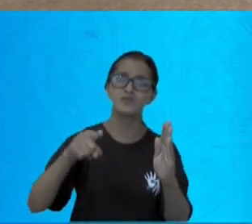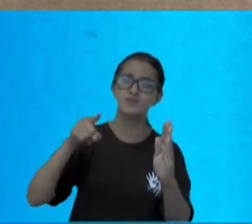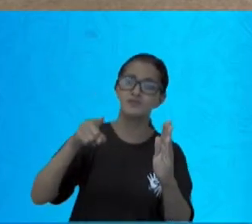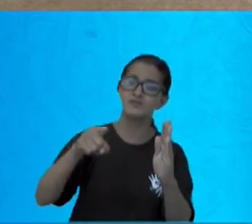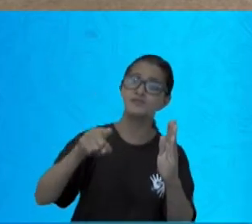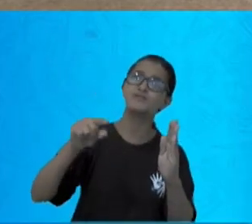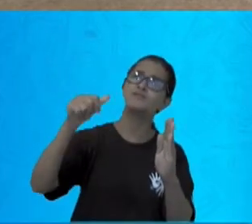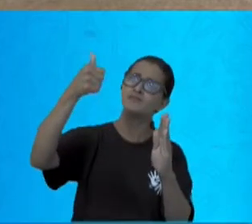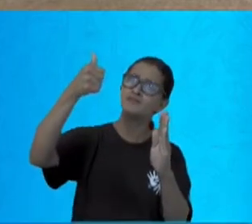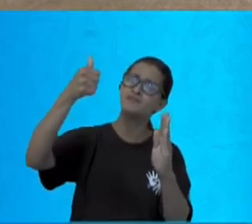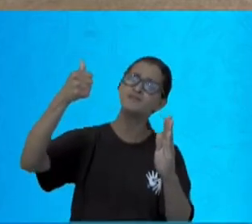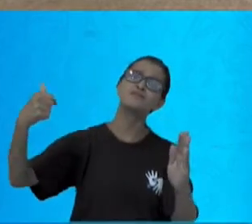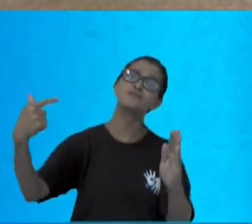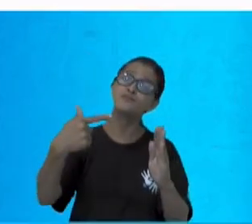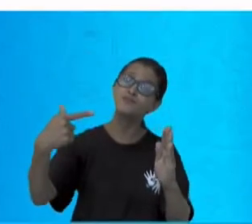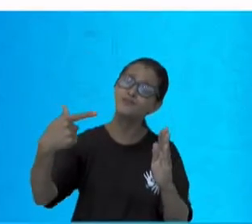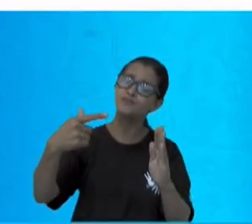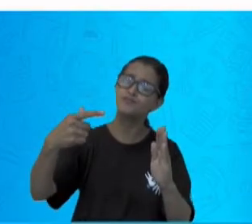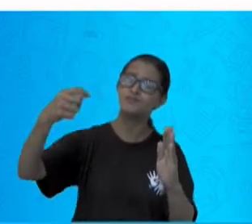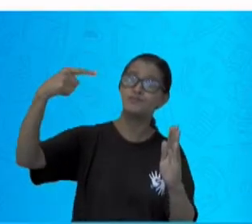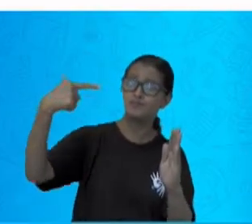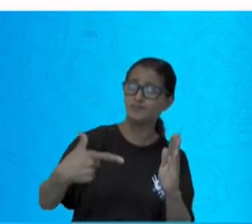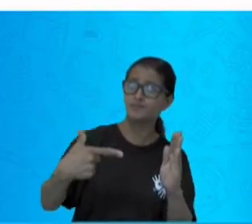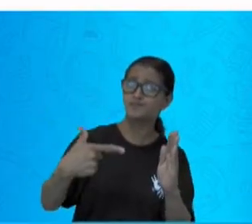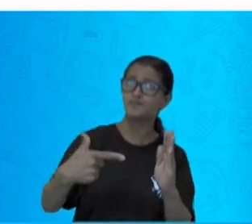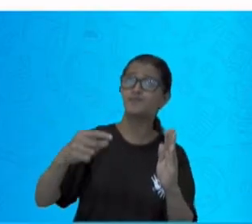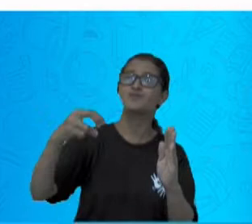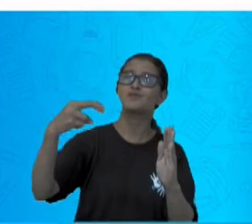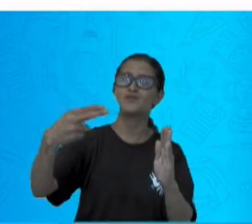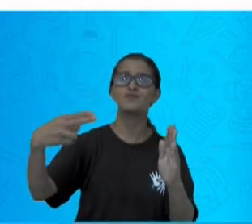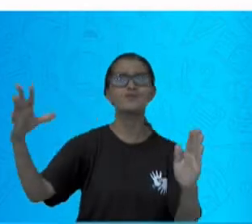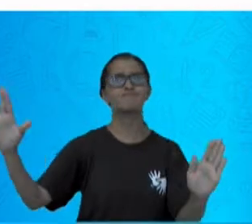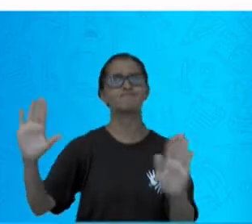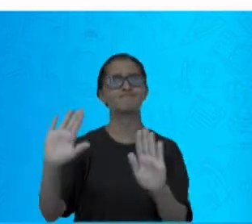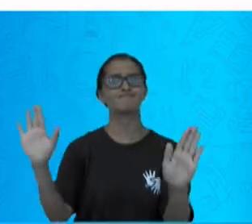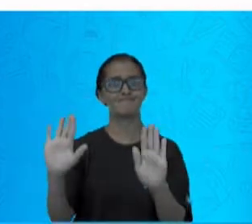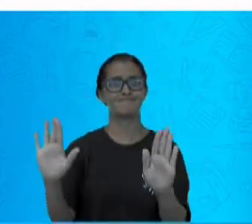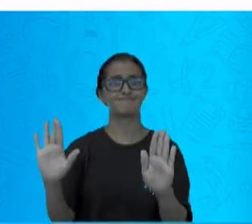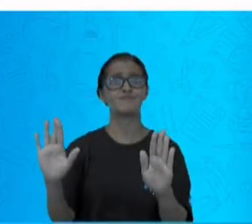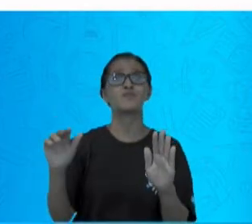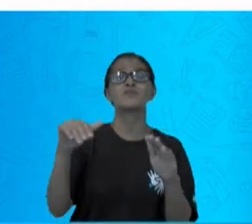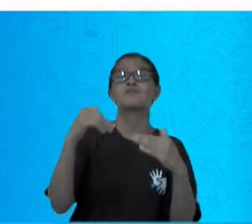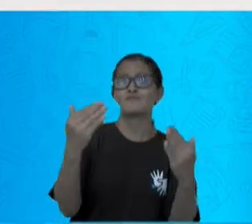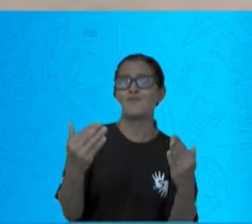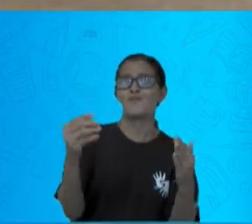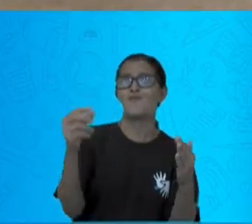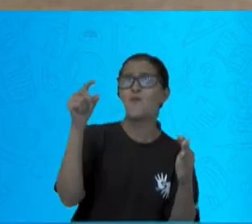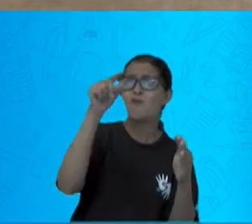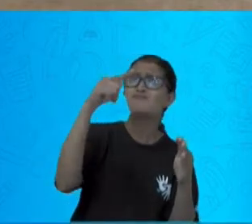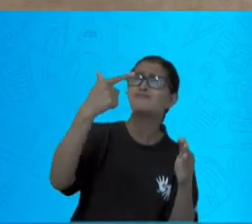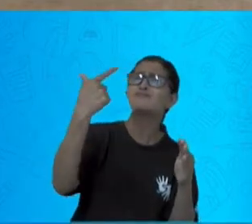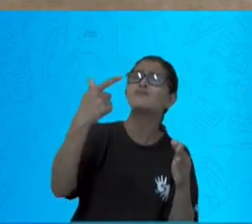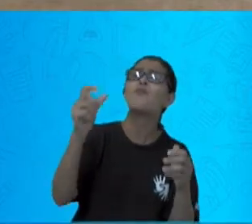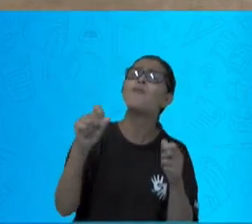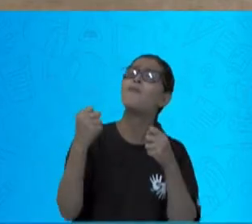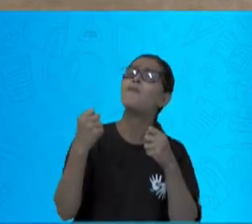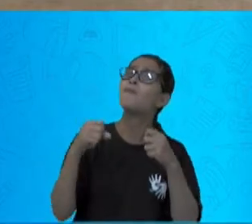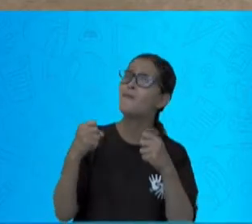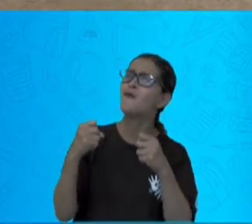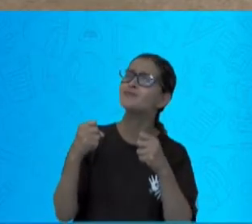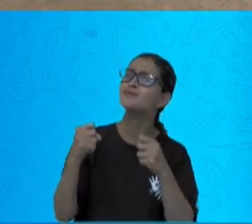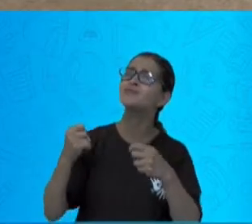observa que o 2 ele pode ser escrito na forma de fração. 2 dividido por 1. Se eu inverter, eu vou ter